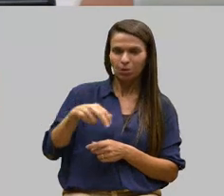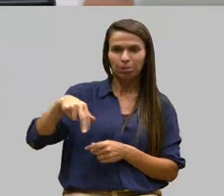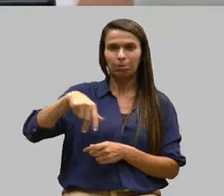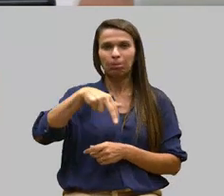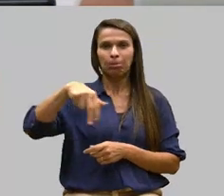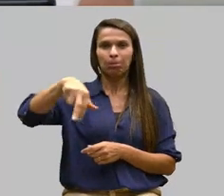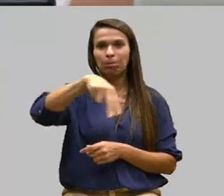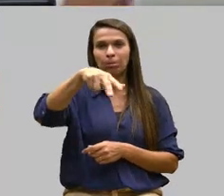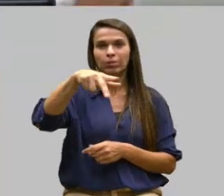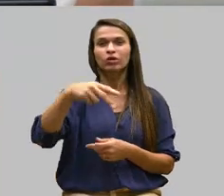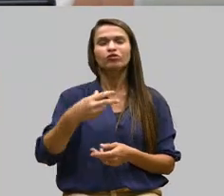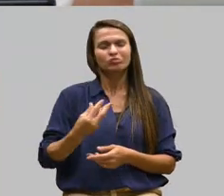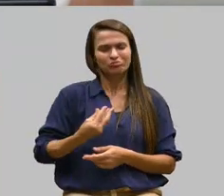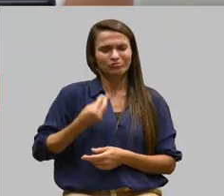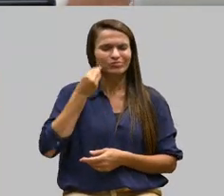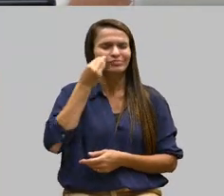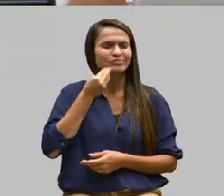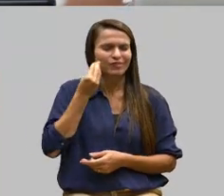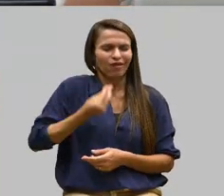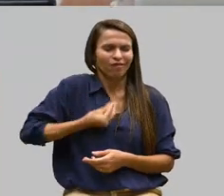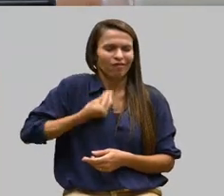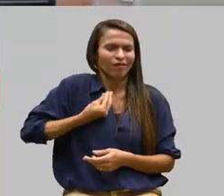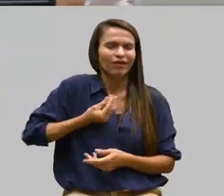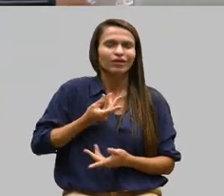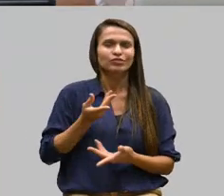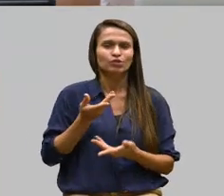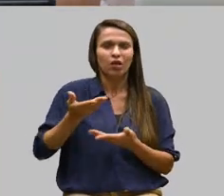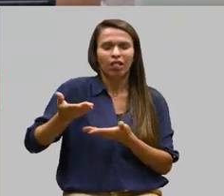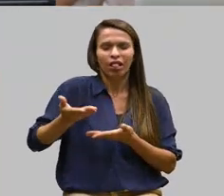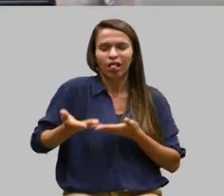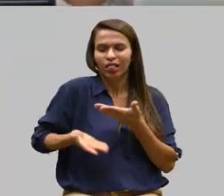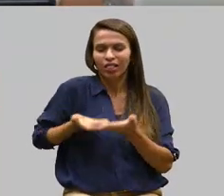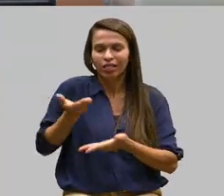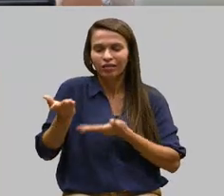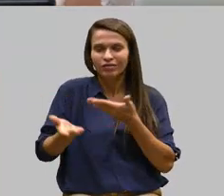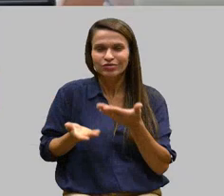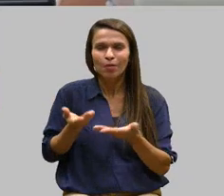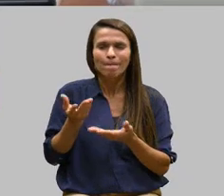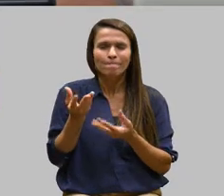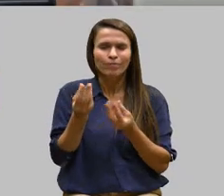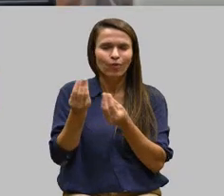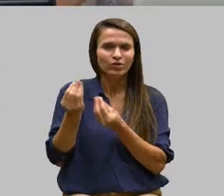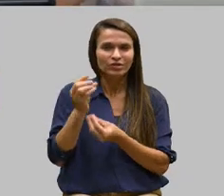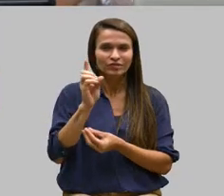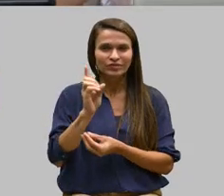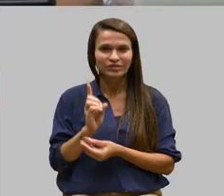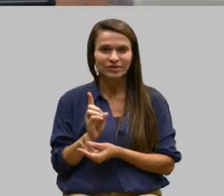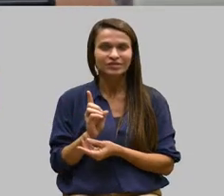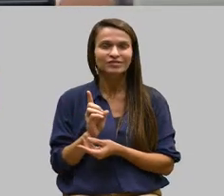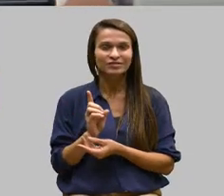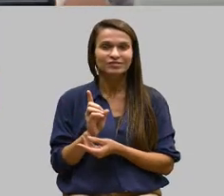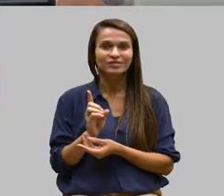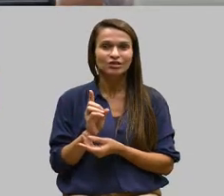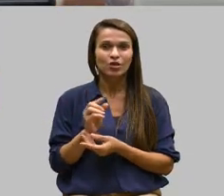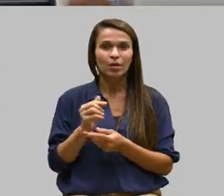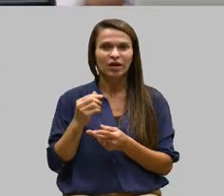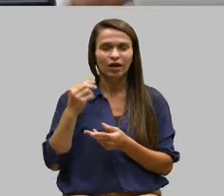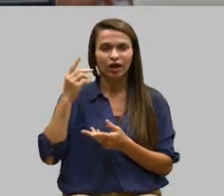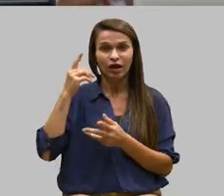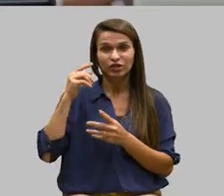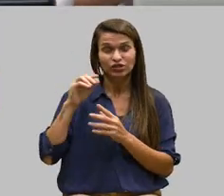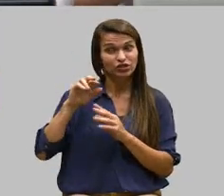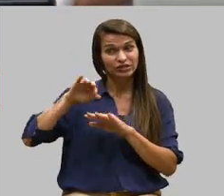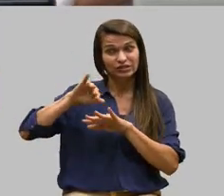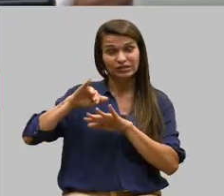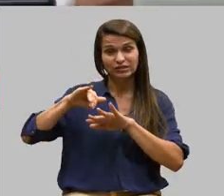toda atendi muitos deficientes físicos que a minha área ortopedia não é neurologia no atual amor na parte